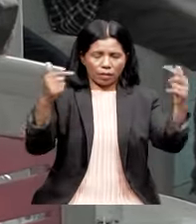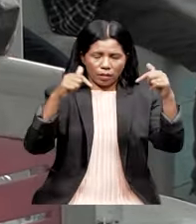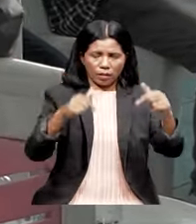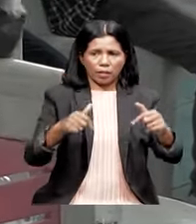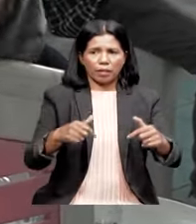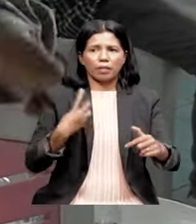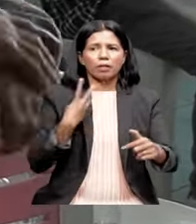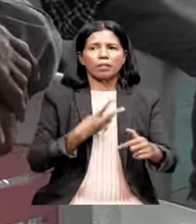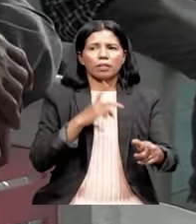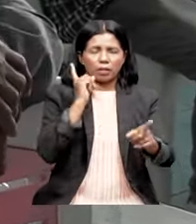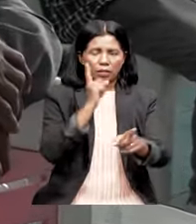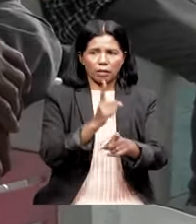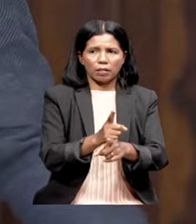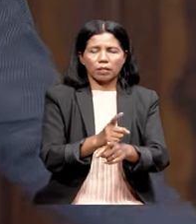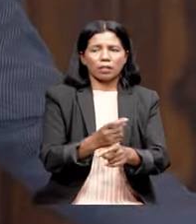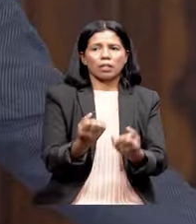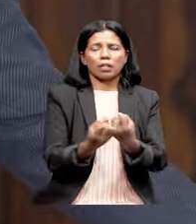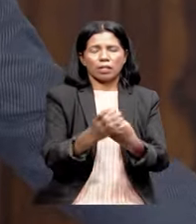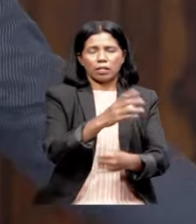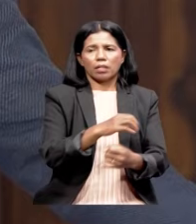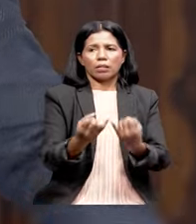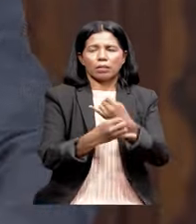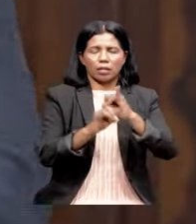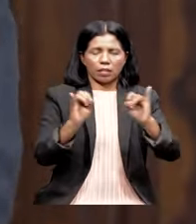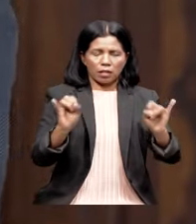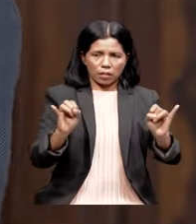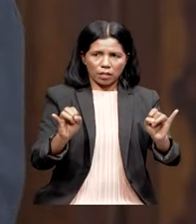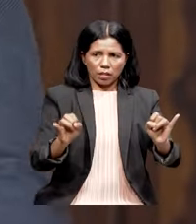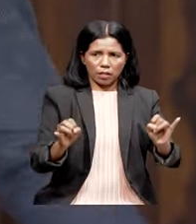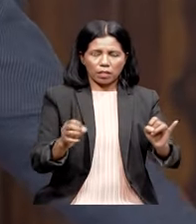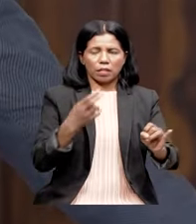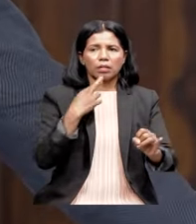ideal que dan, maka ita ni ukunane ita labele restora iha